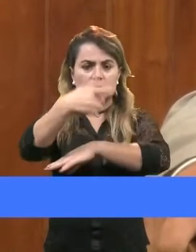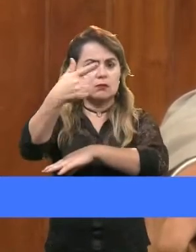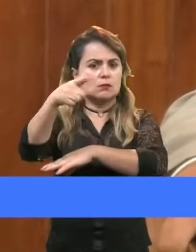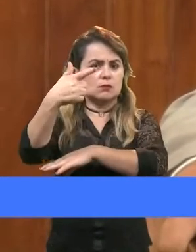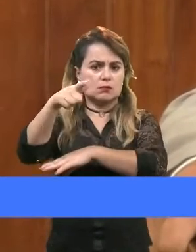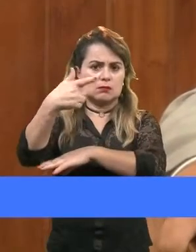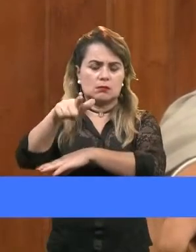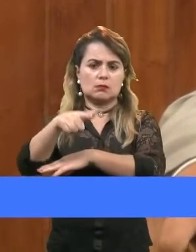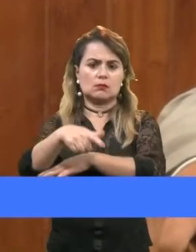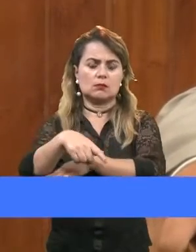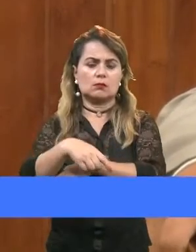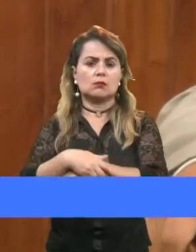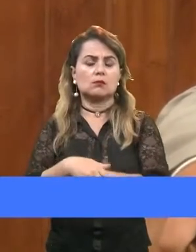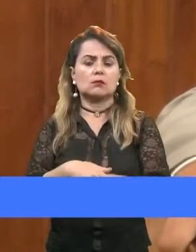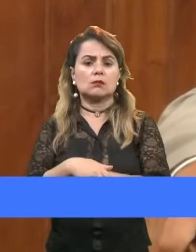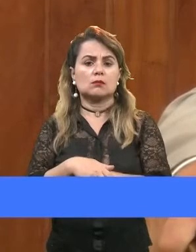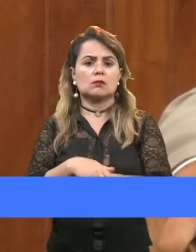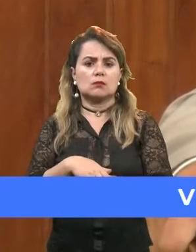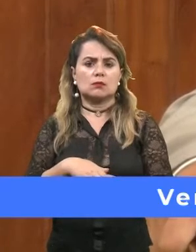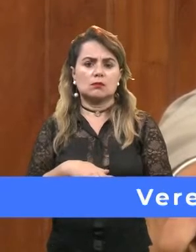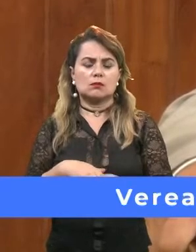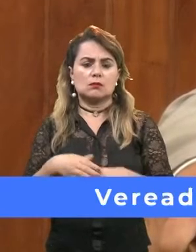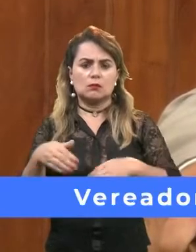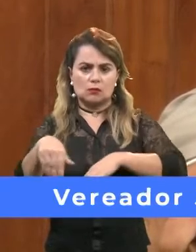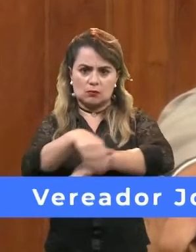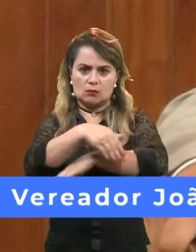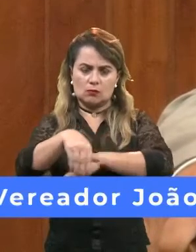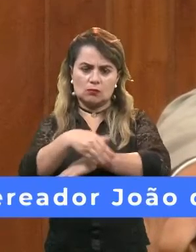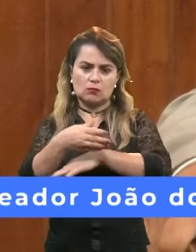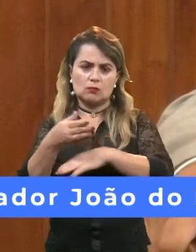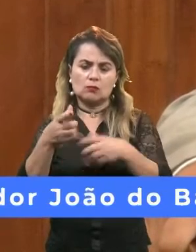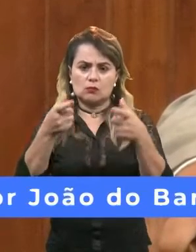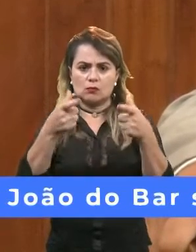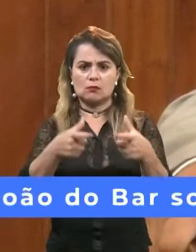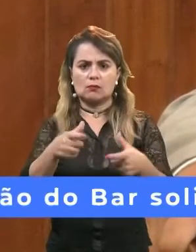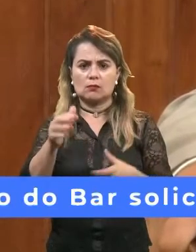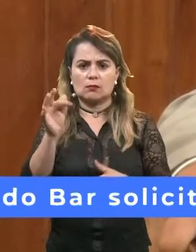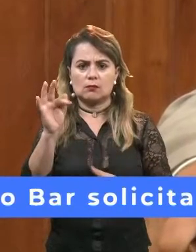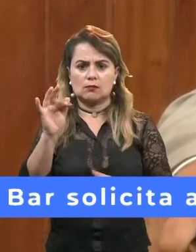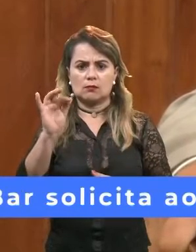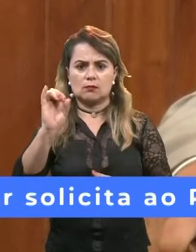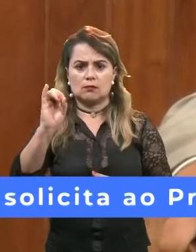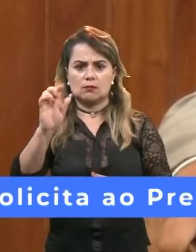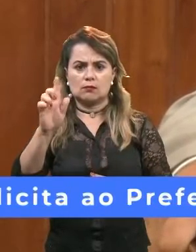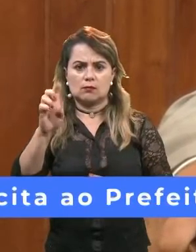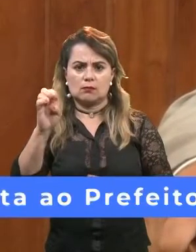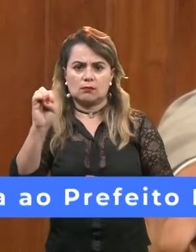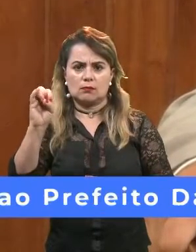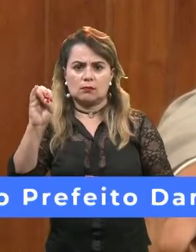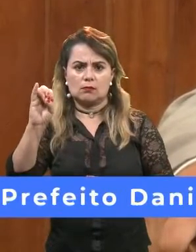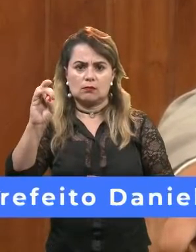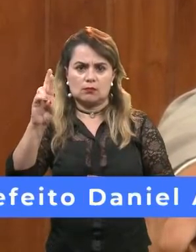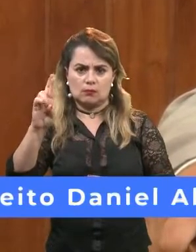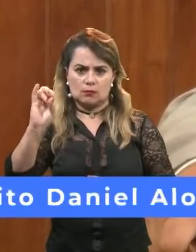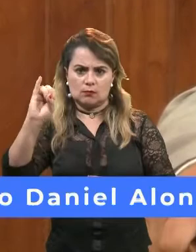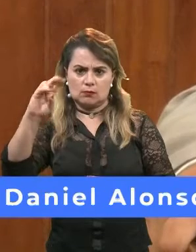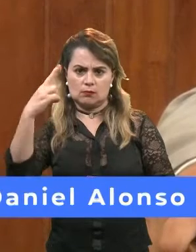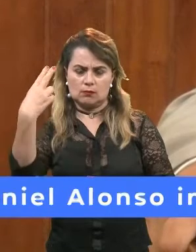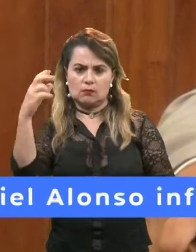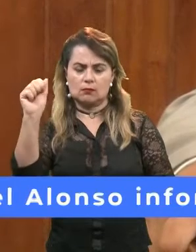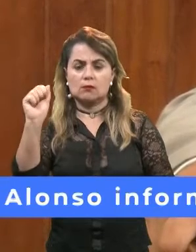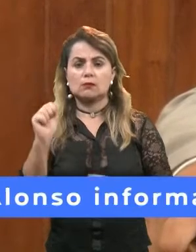Espadoto, que dá acesso ali ao Figueirinha. O Figueirinha é um bairro